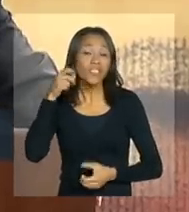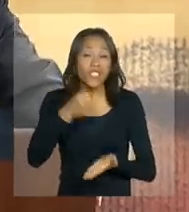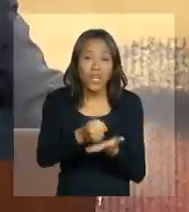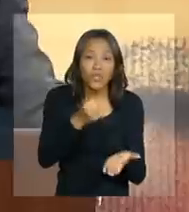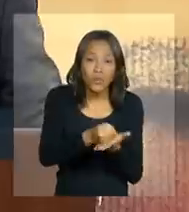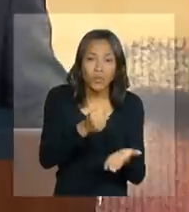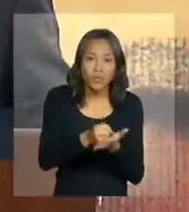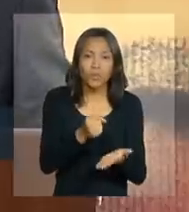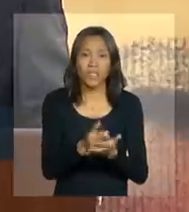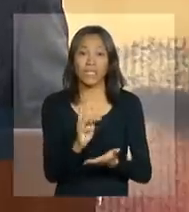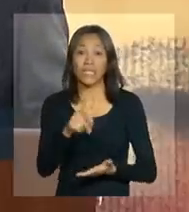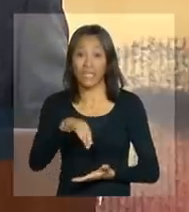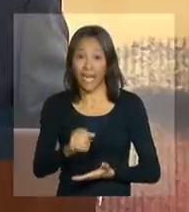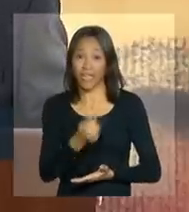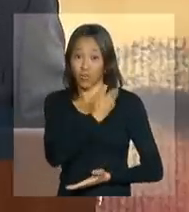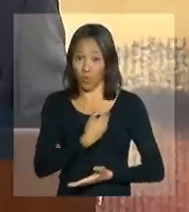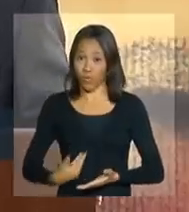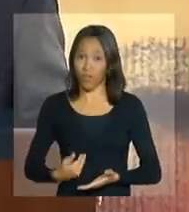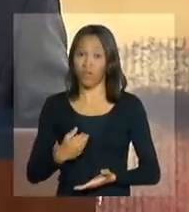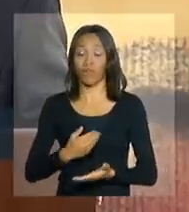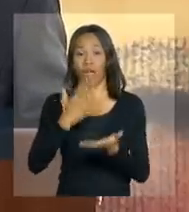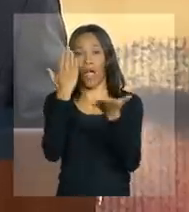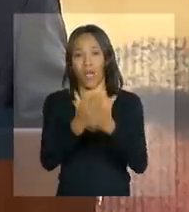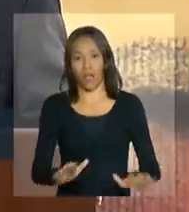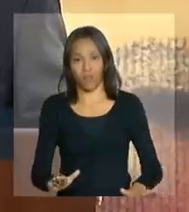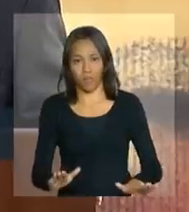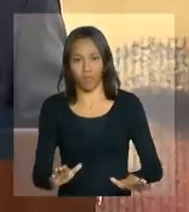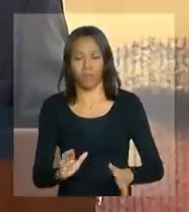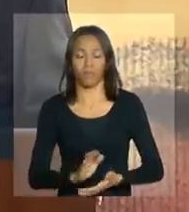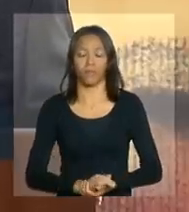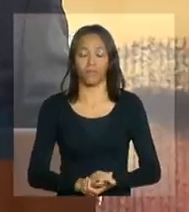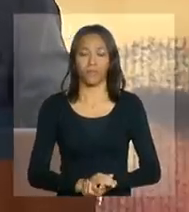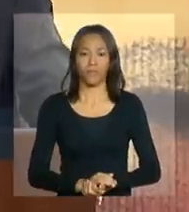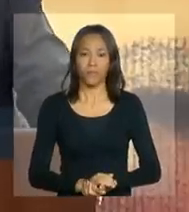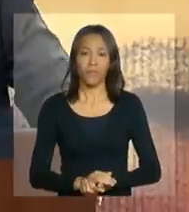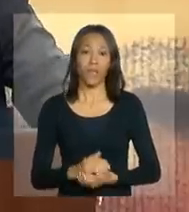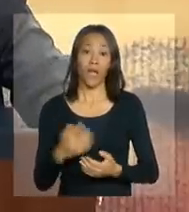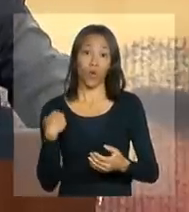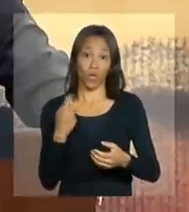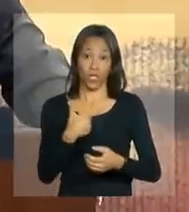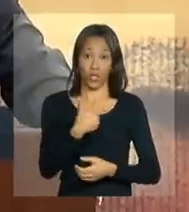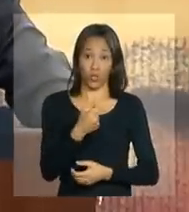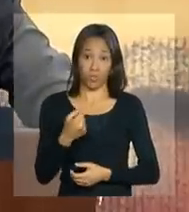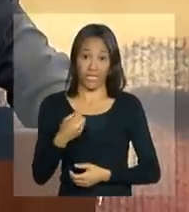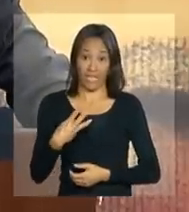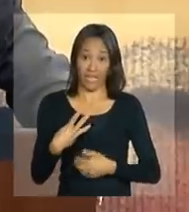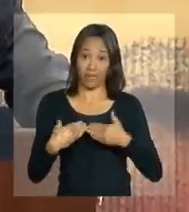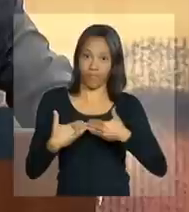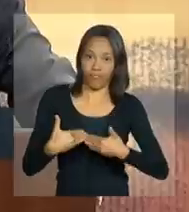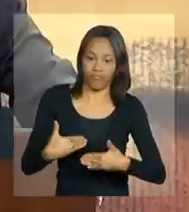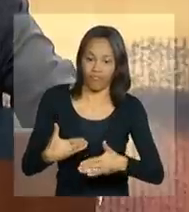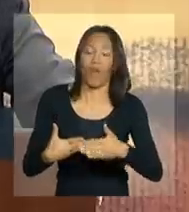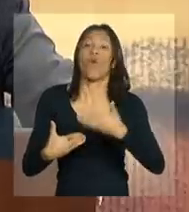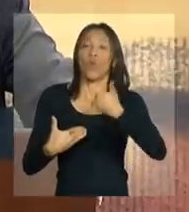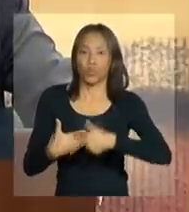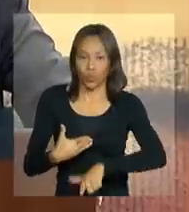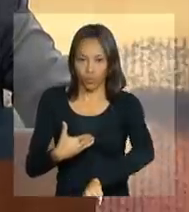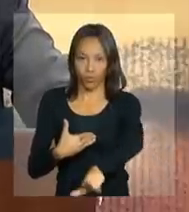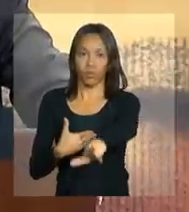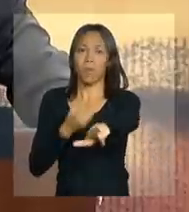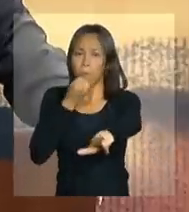técnica pública no Brasil com a extinção da Empresa Brasileira de assistência técnica de 2003 para cá avançamos muito precisamos avançar